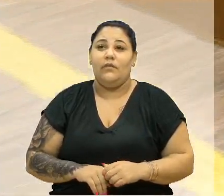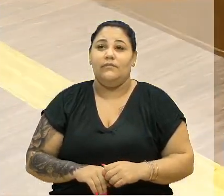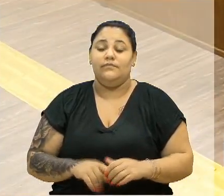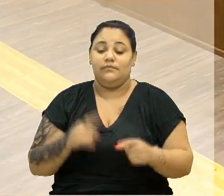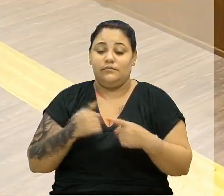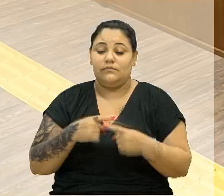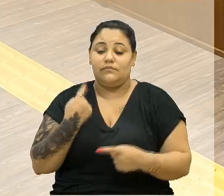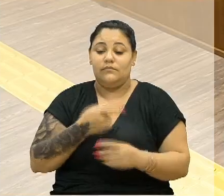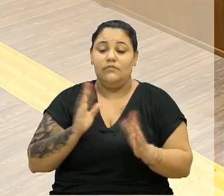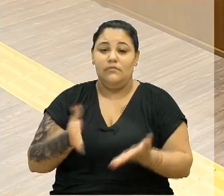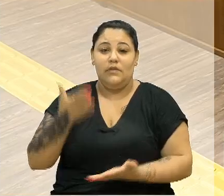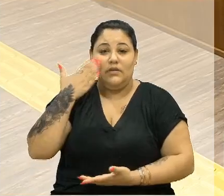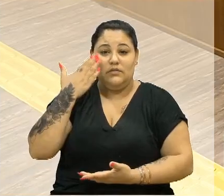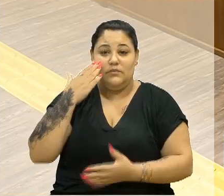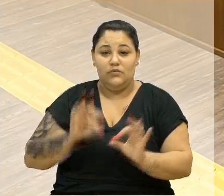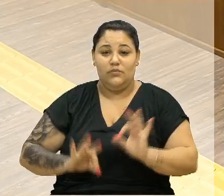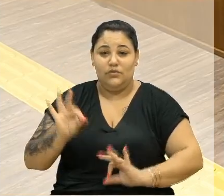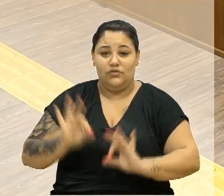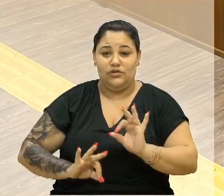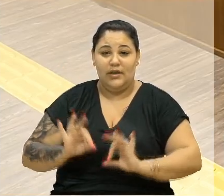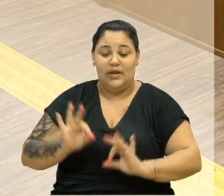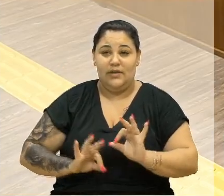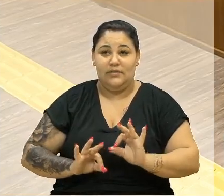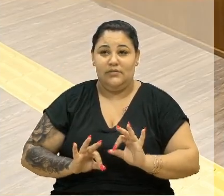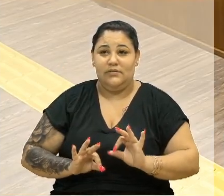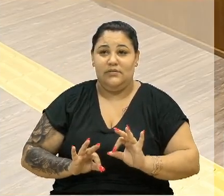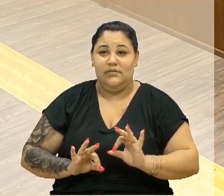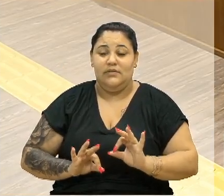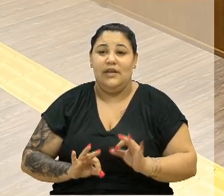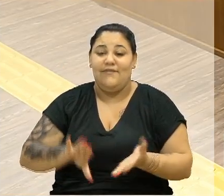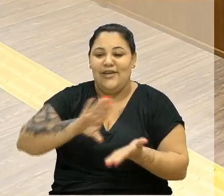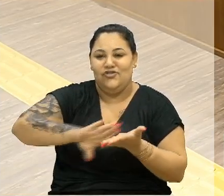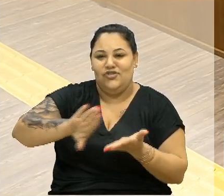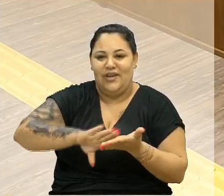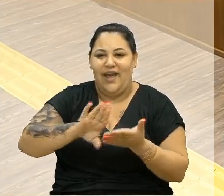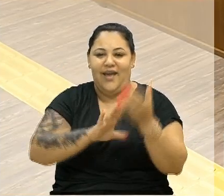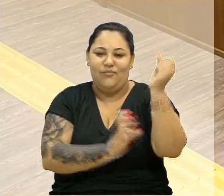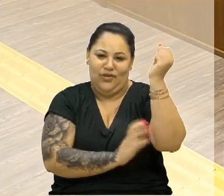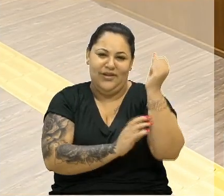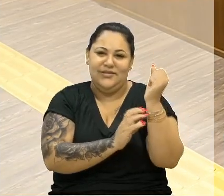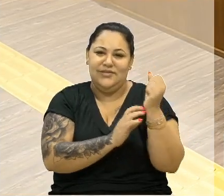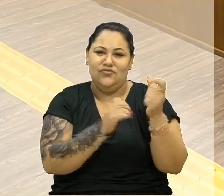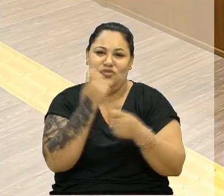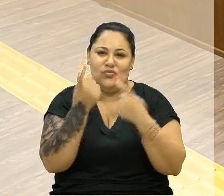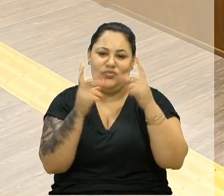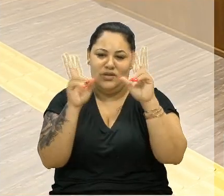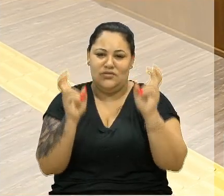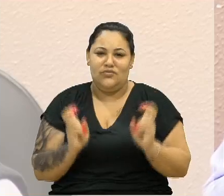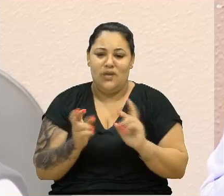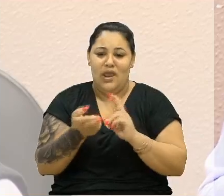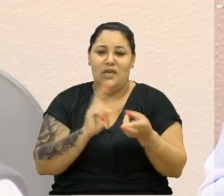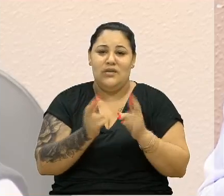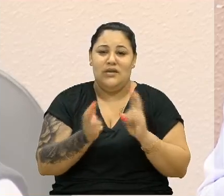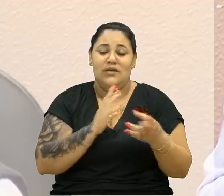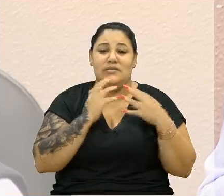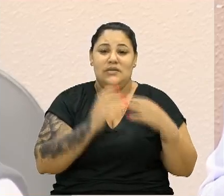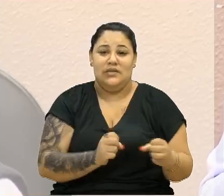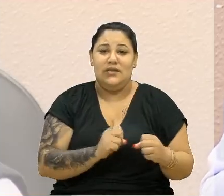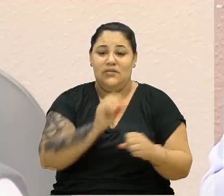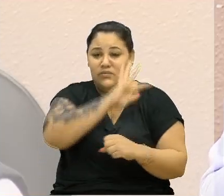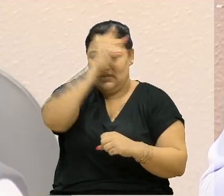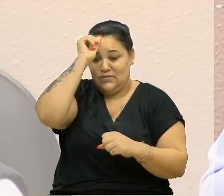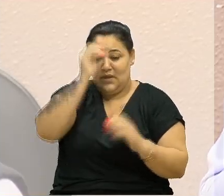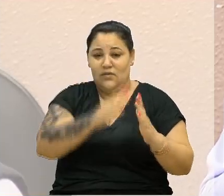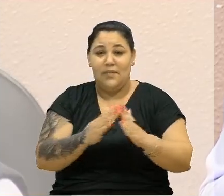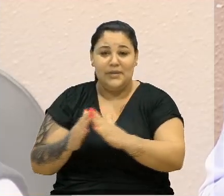este projeto ele não apenas vai desburocratizar assuntos relacionados à Secretaria Municipal de